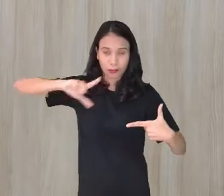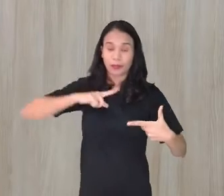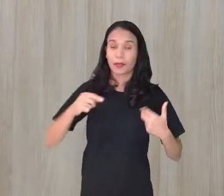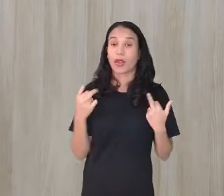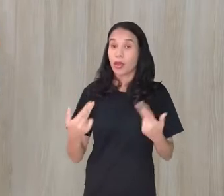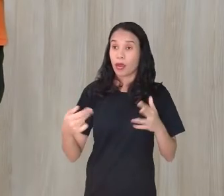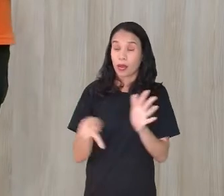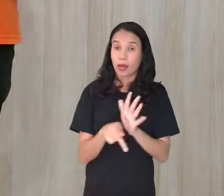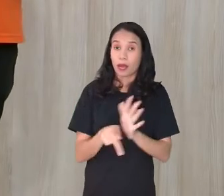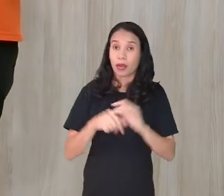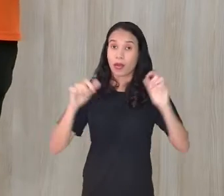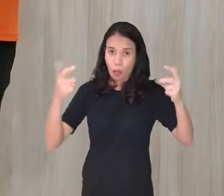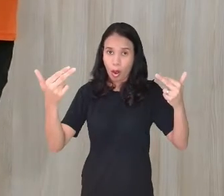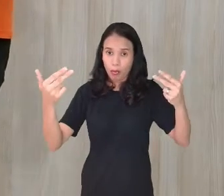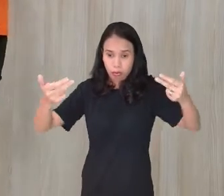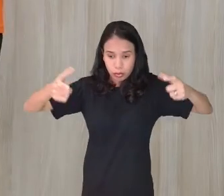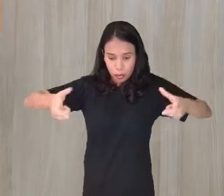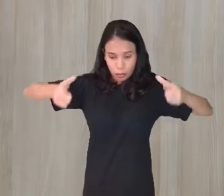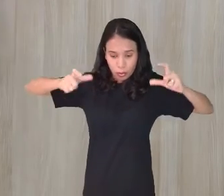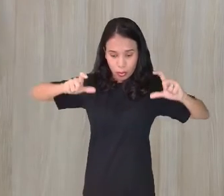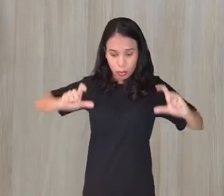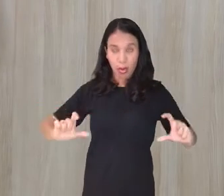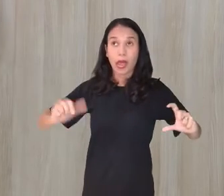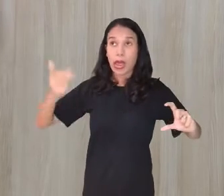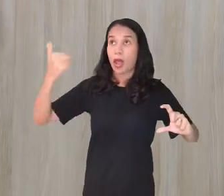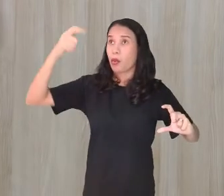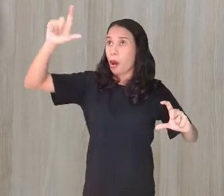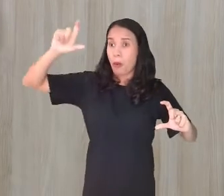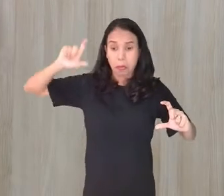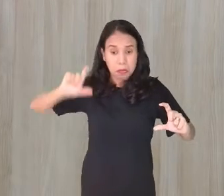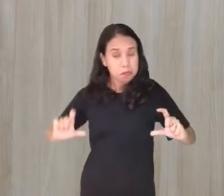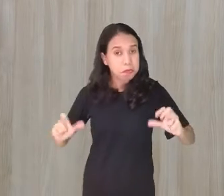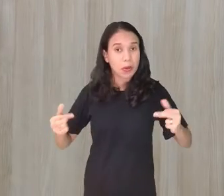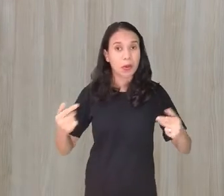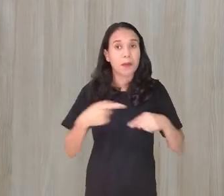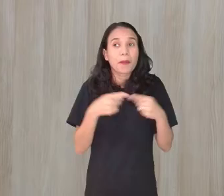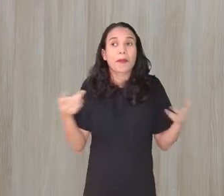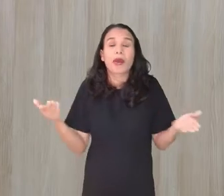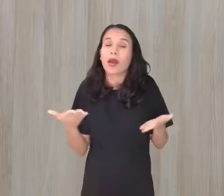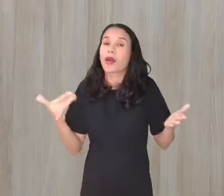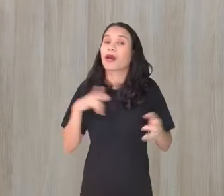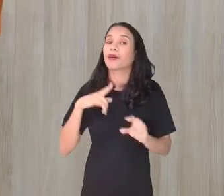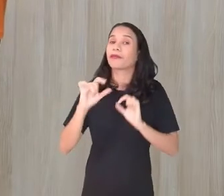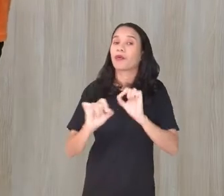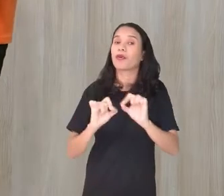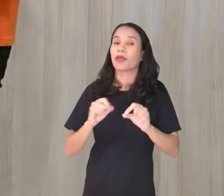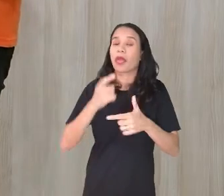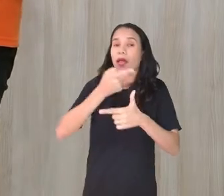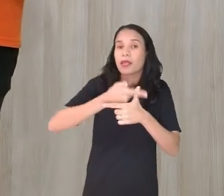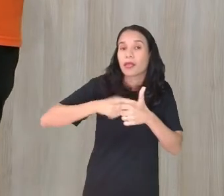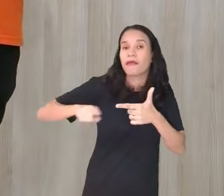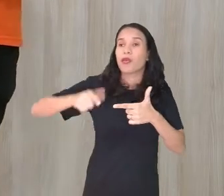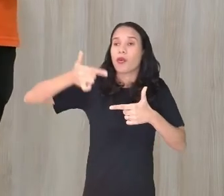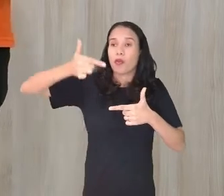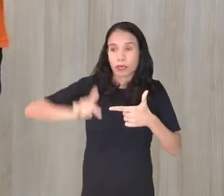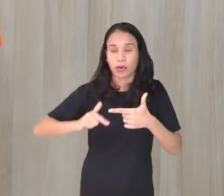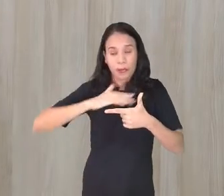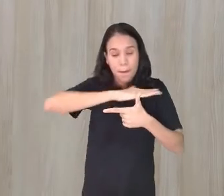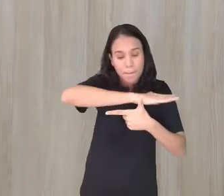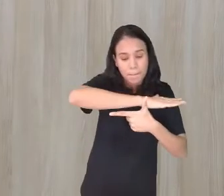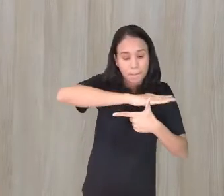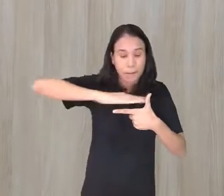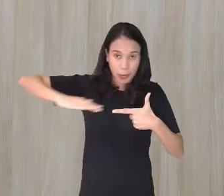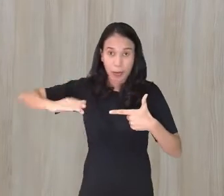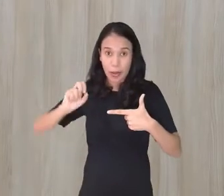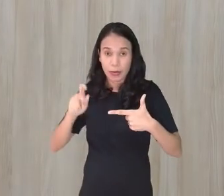mesmo retângulo do meio e o mesmo retângulo lá de cima. Sendo que agora aí, eu dividi ele em mais partes, ou seja, eu